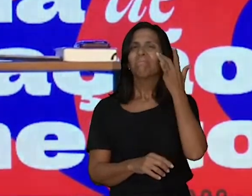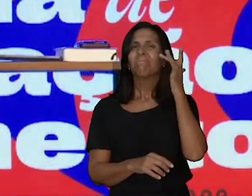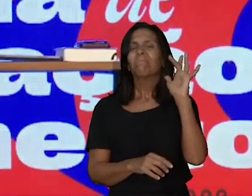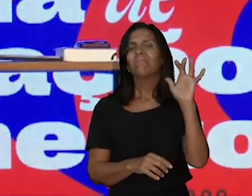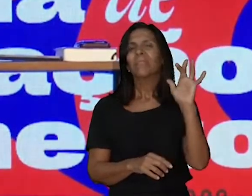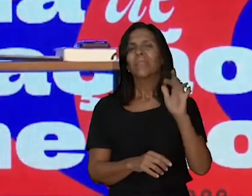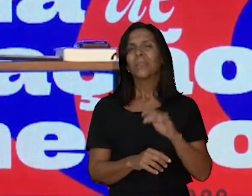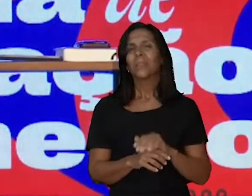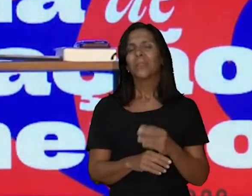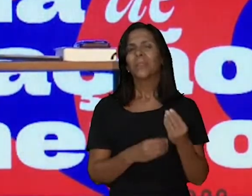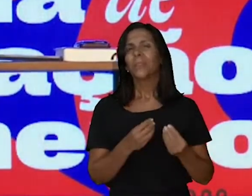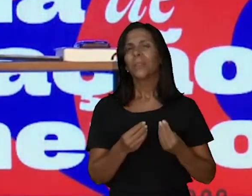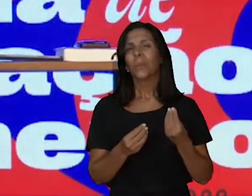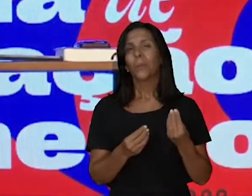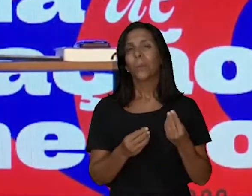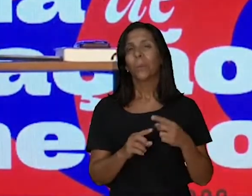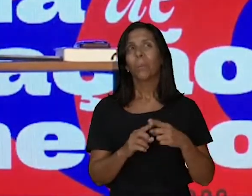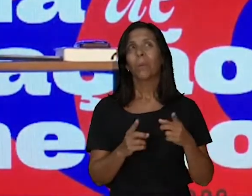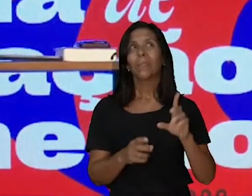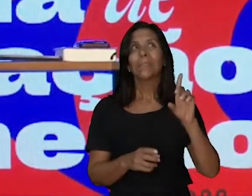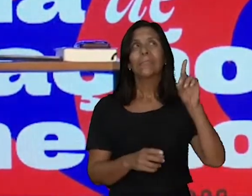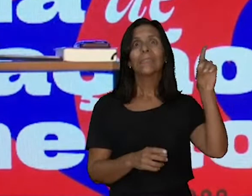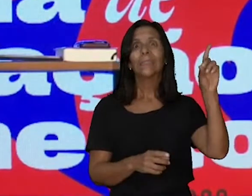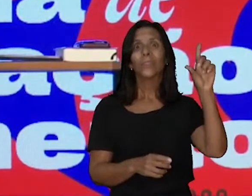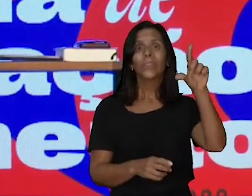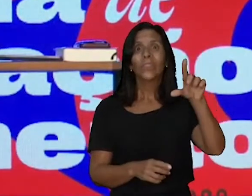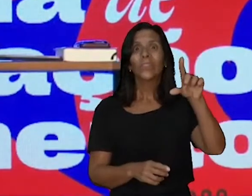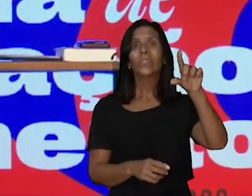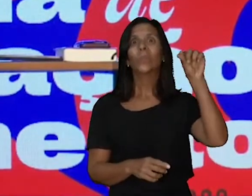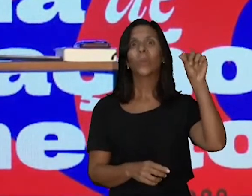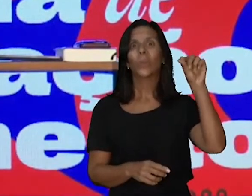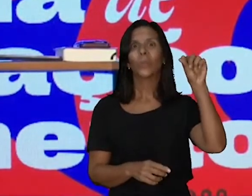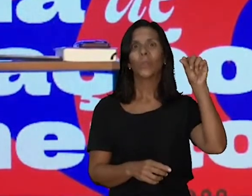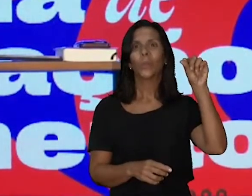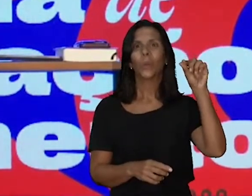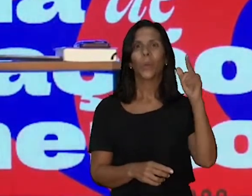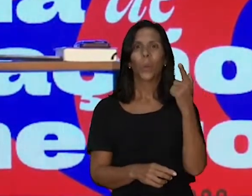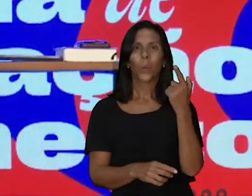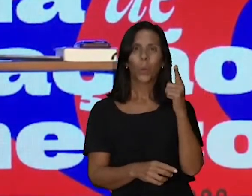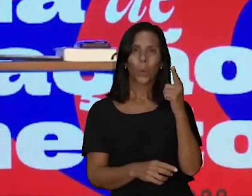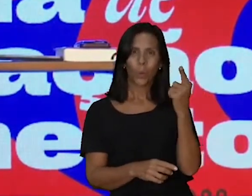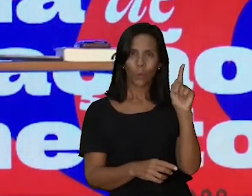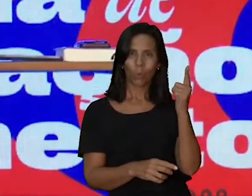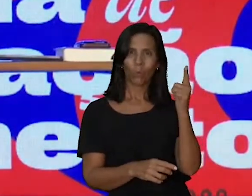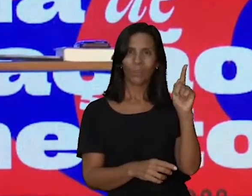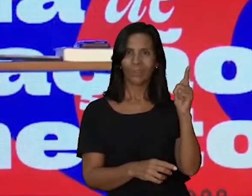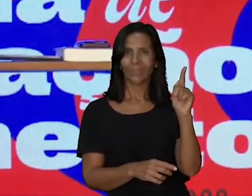E Deus escolheu Goiânia, porque Deus escolhe as coisas loucas desse mundo.